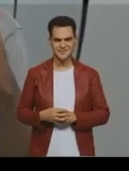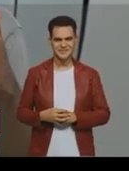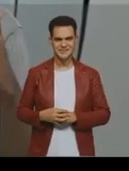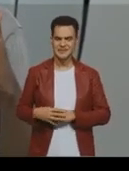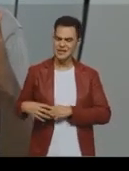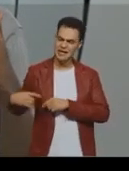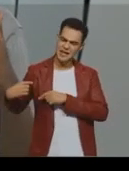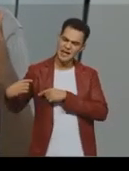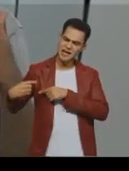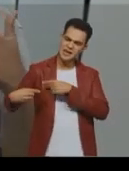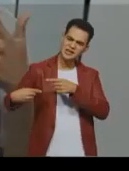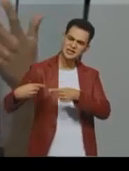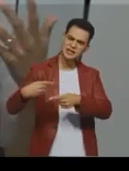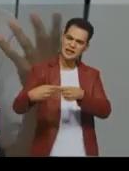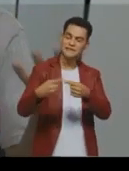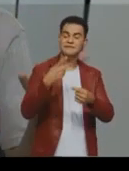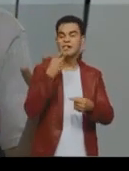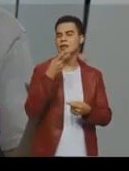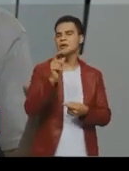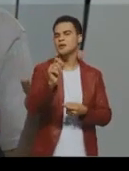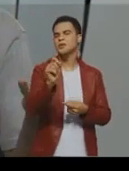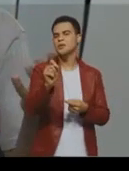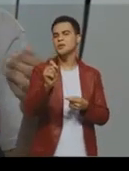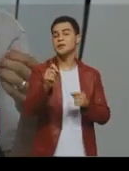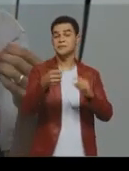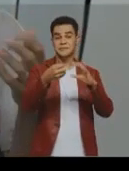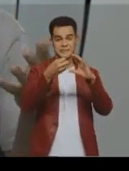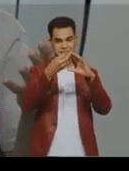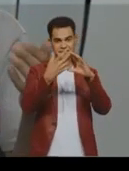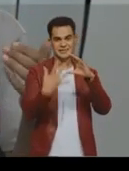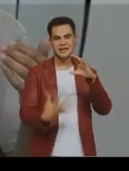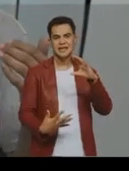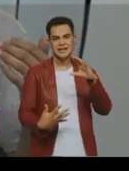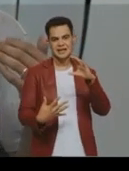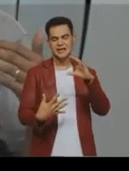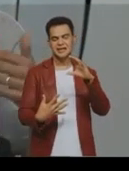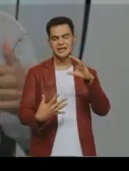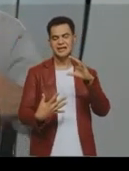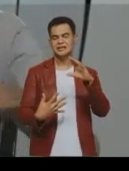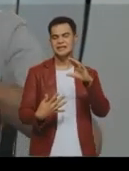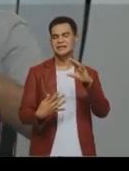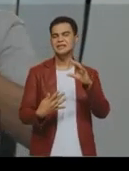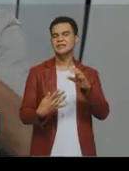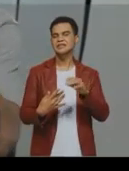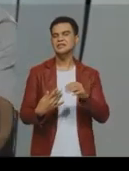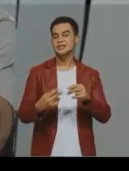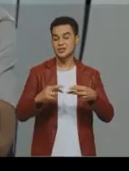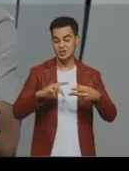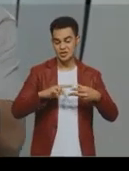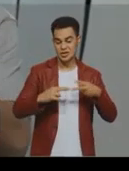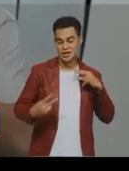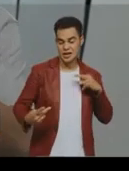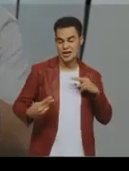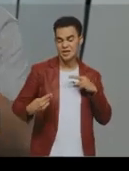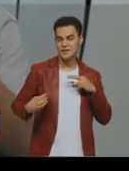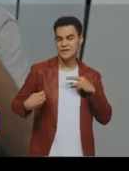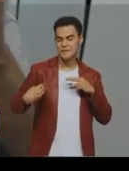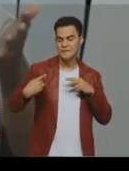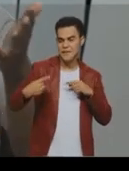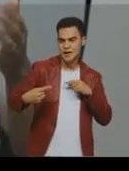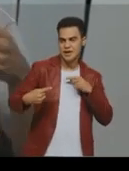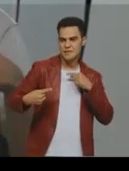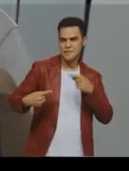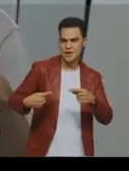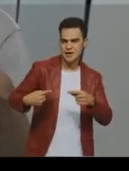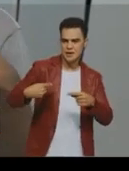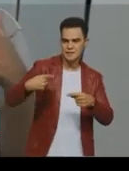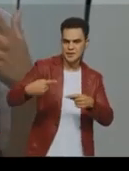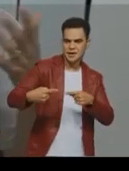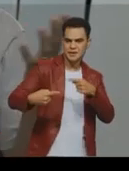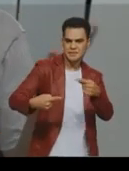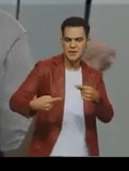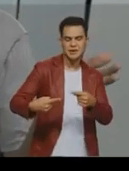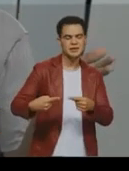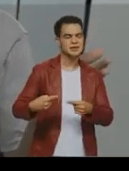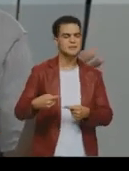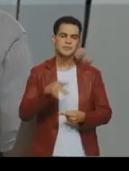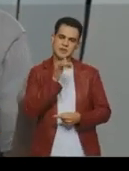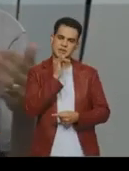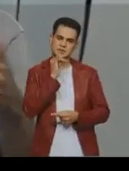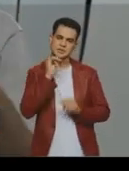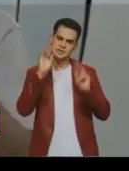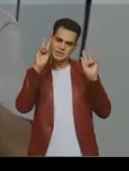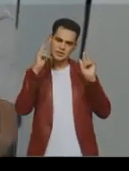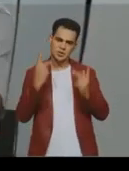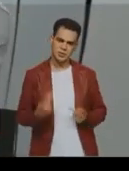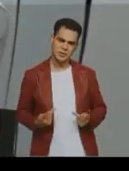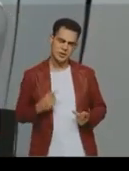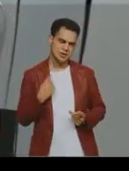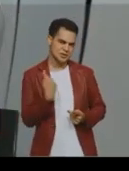falando de características genéticas que são passadas aos descendentes. No caso de seres humanos, características que